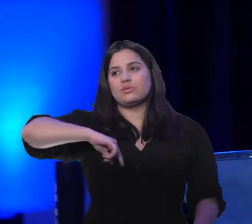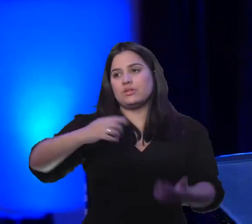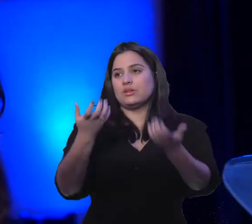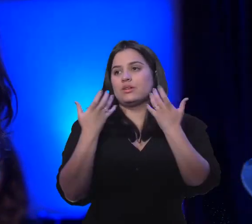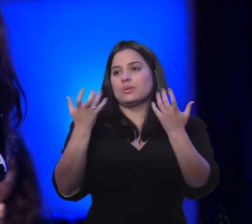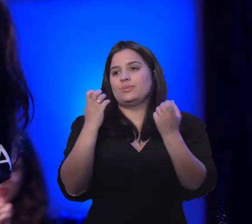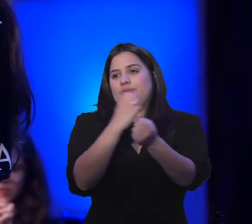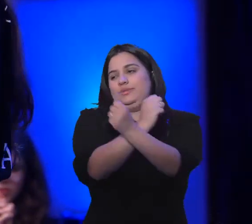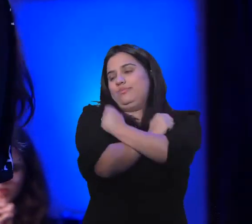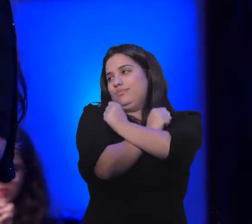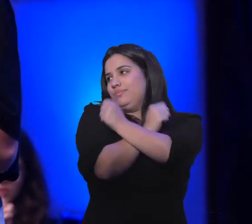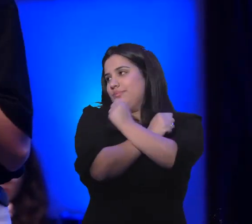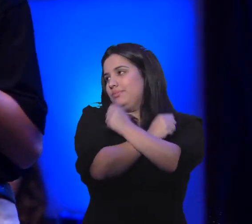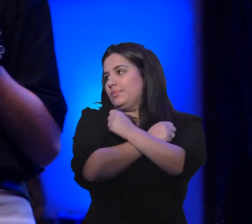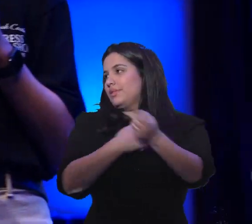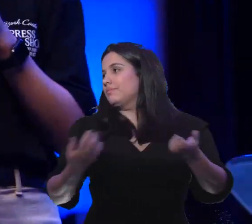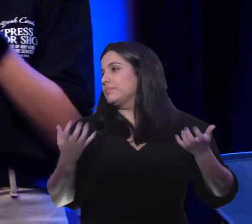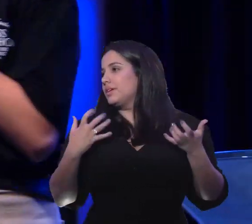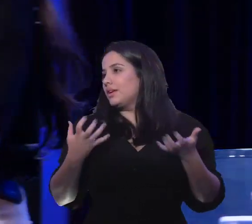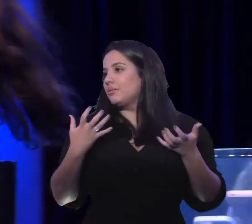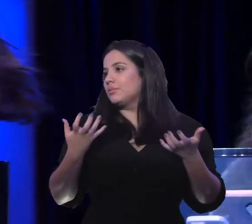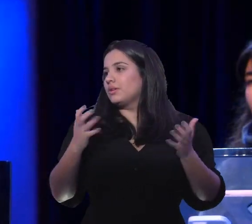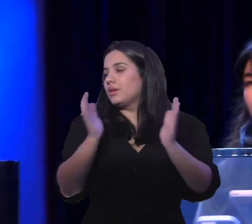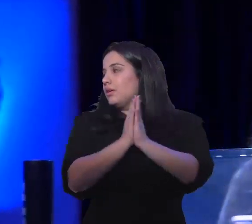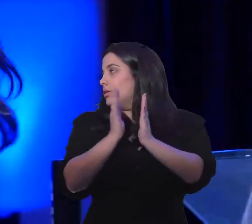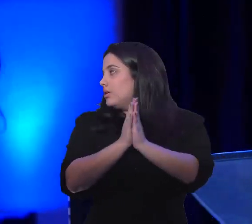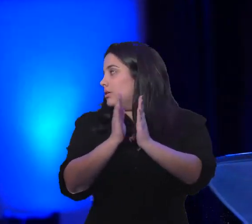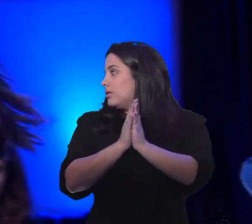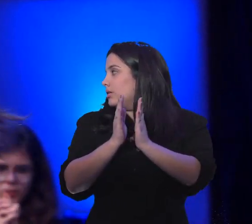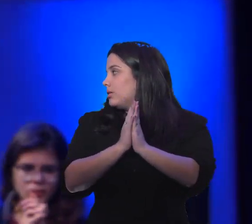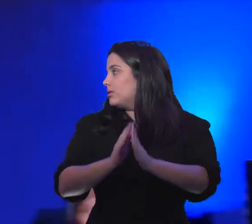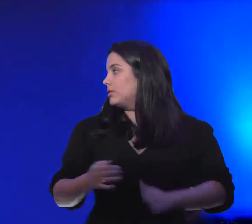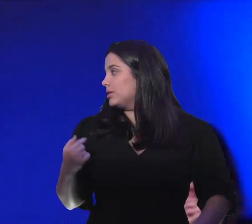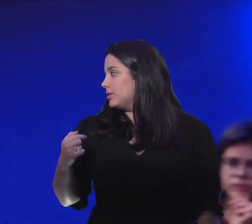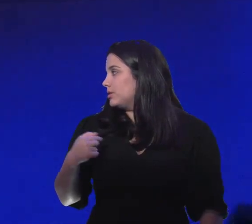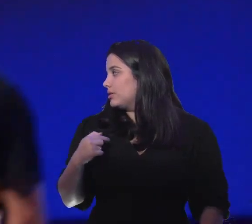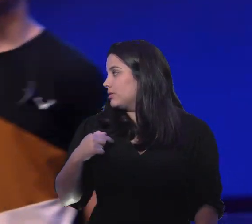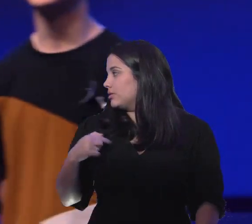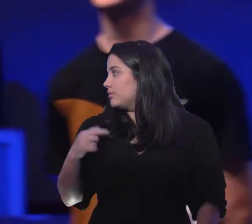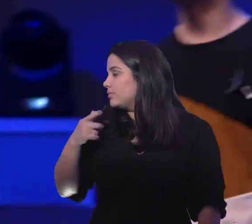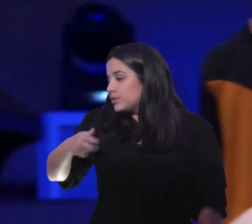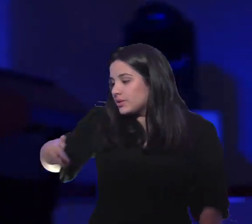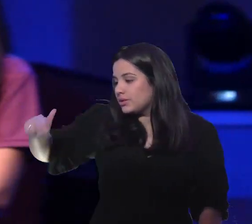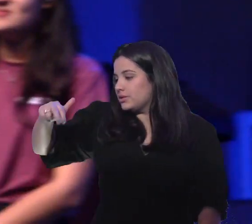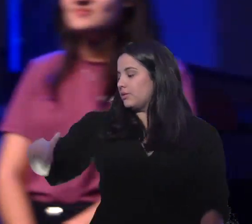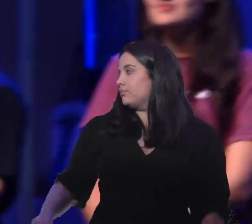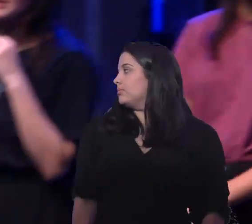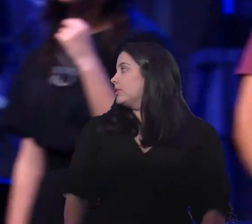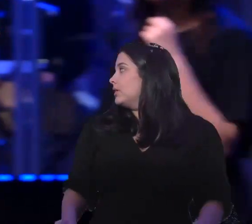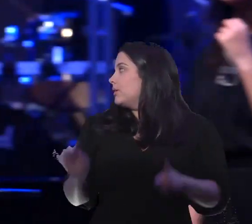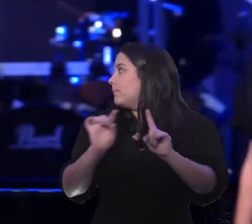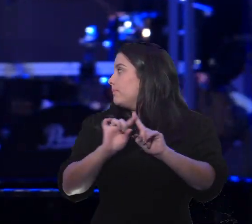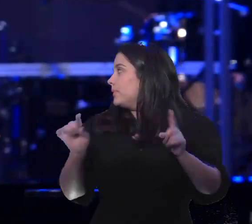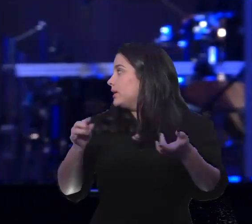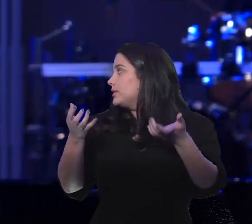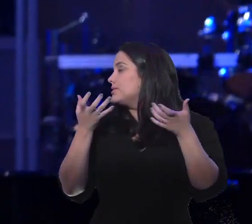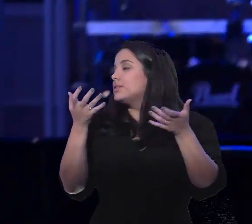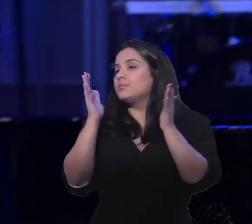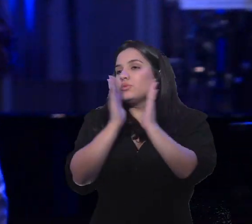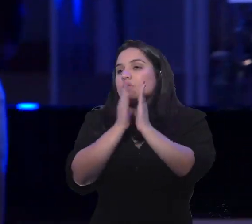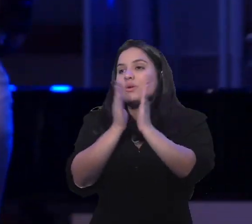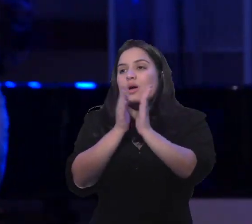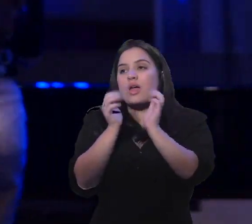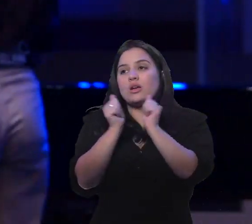te abraçar. A gente quer orar com você. Eu vou descer aí, eu não consigo pular aqui igual o Tarek faz. Mas a gente quer abraçar você, a gente quer orar com